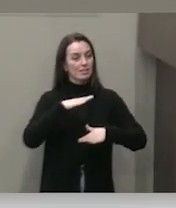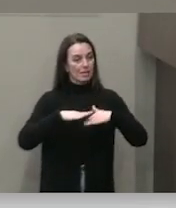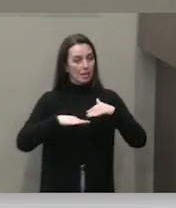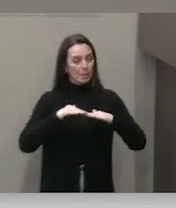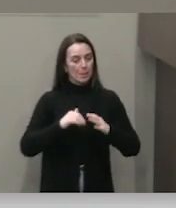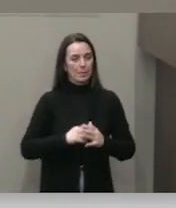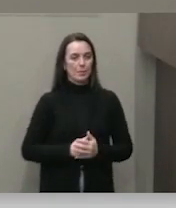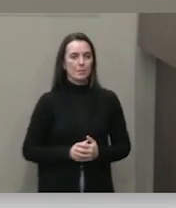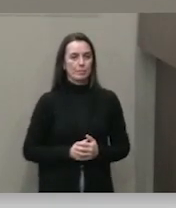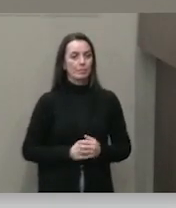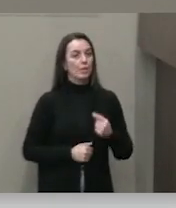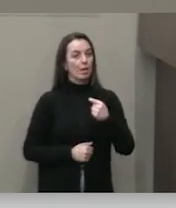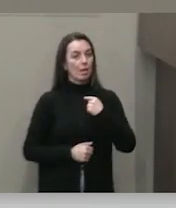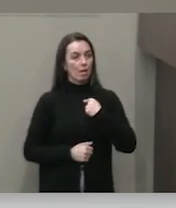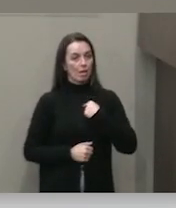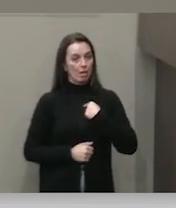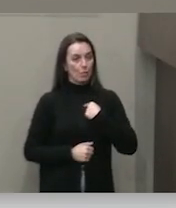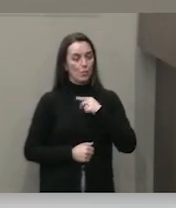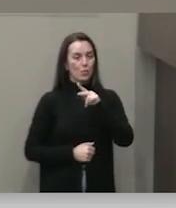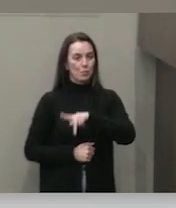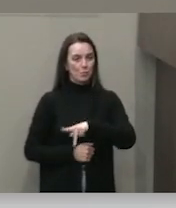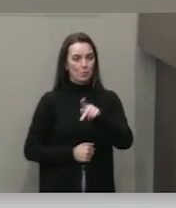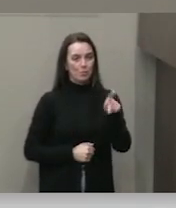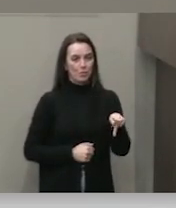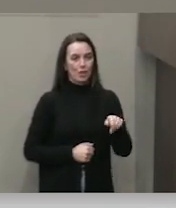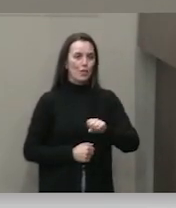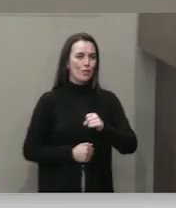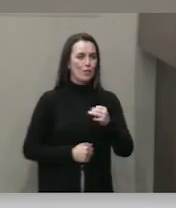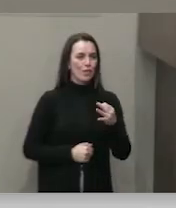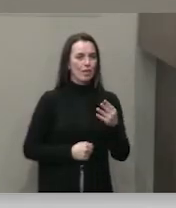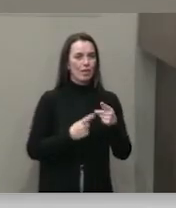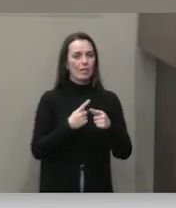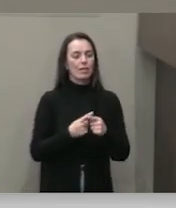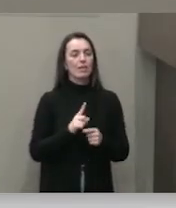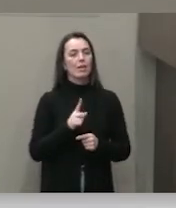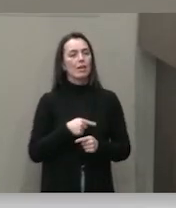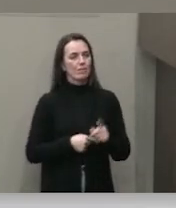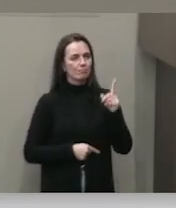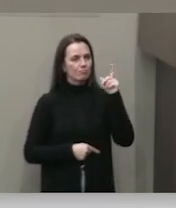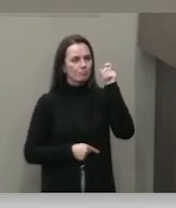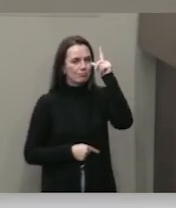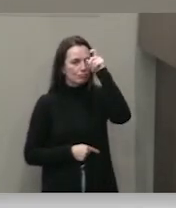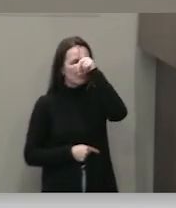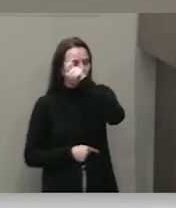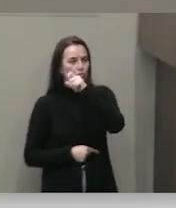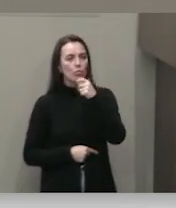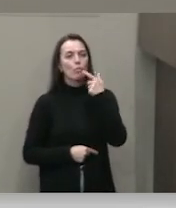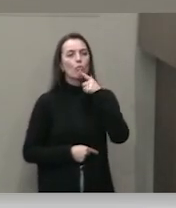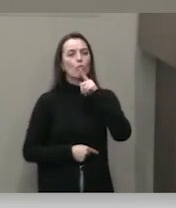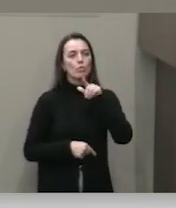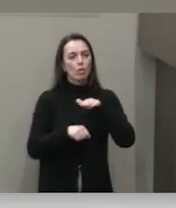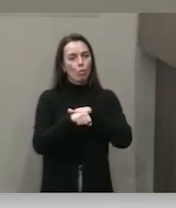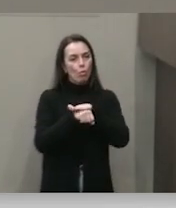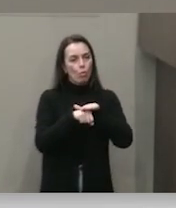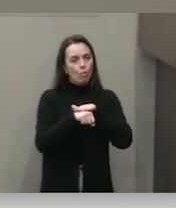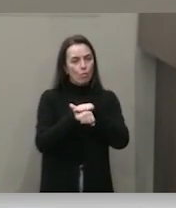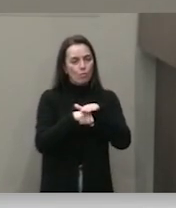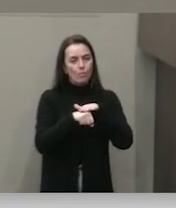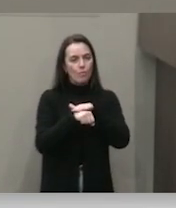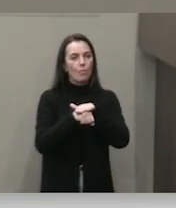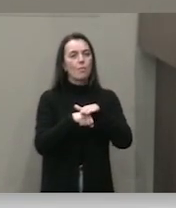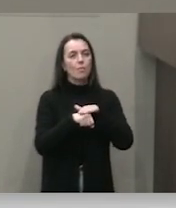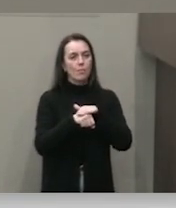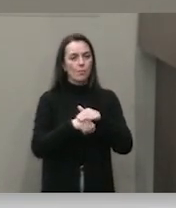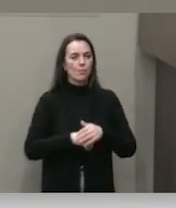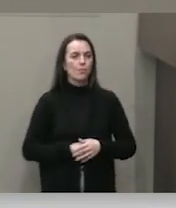Eu, como professora, né, muitas vezes é uma dificuldade tu conseguir conversar